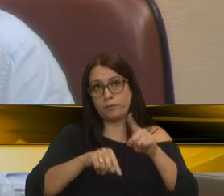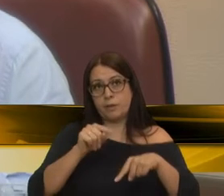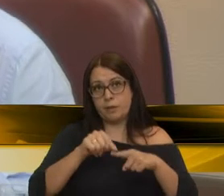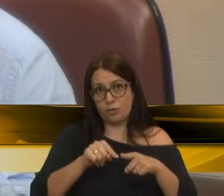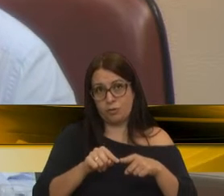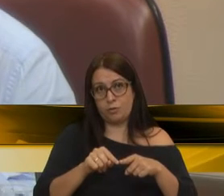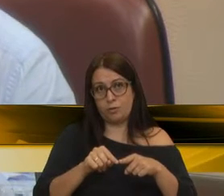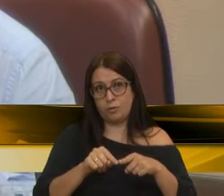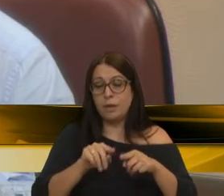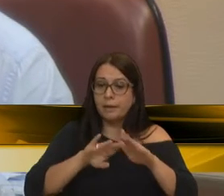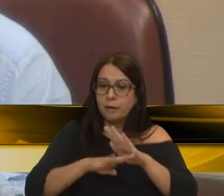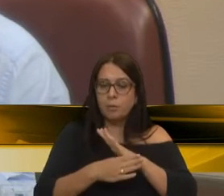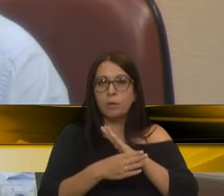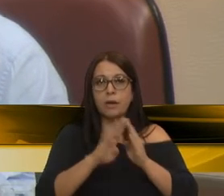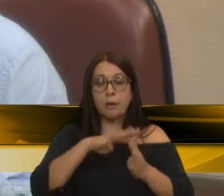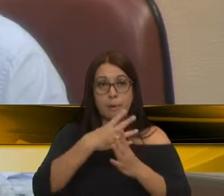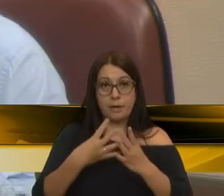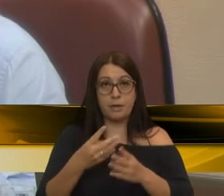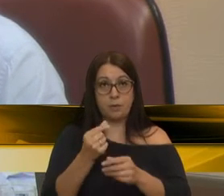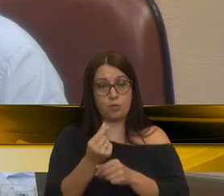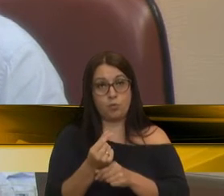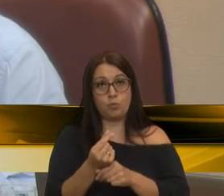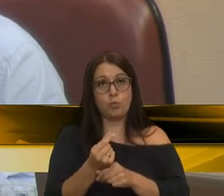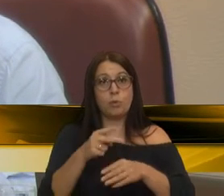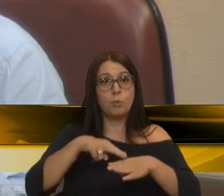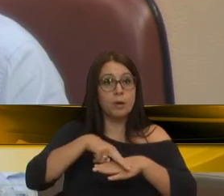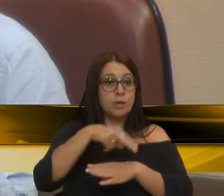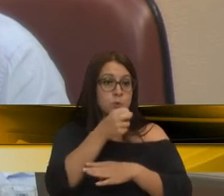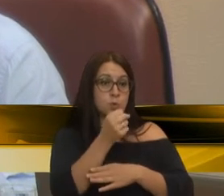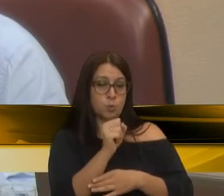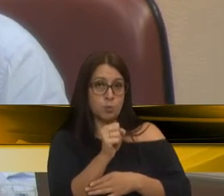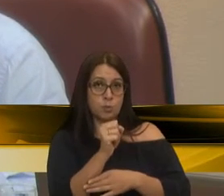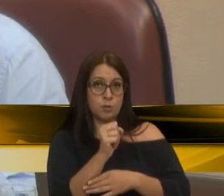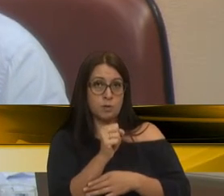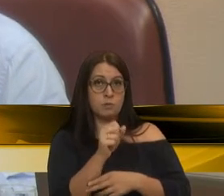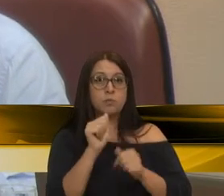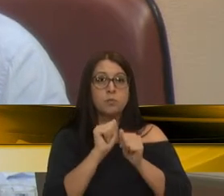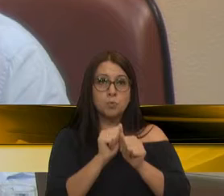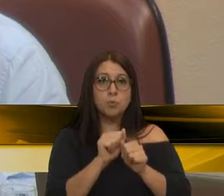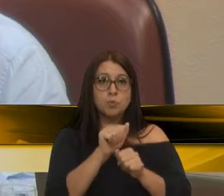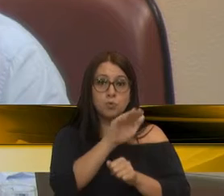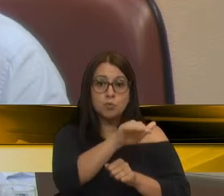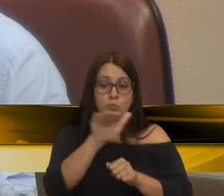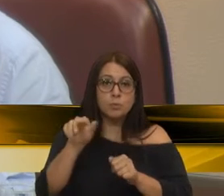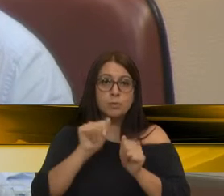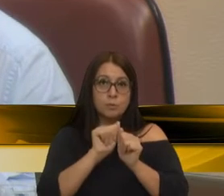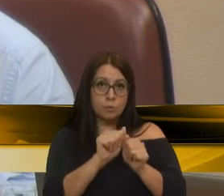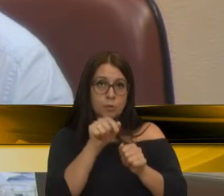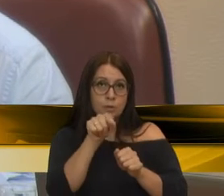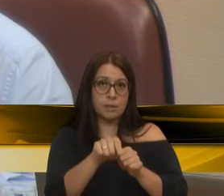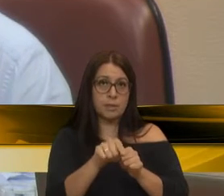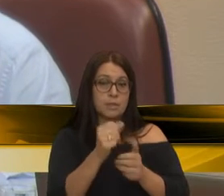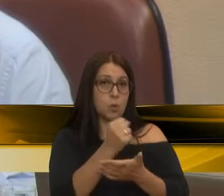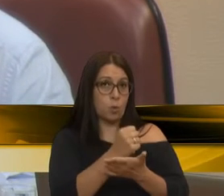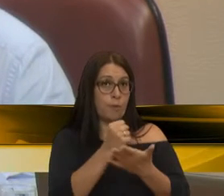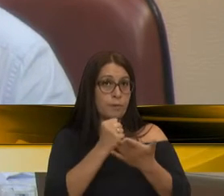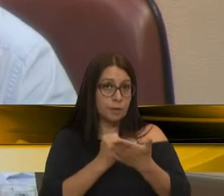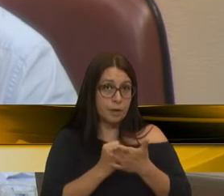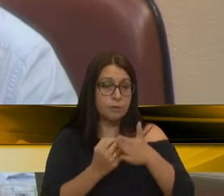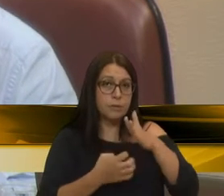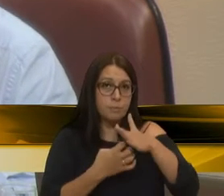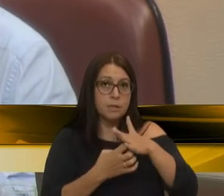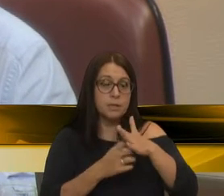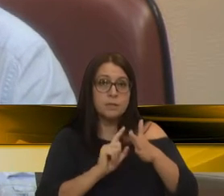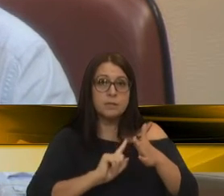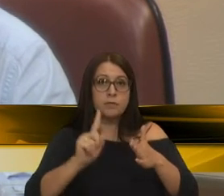adequada planilha tarifária conforme anexo oitavo do instrumento convocatório integrante desse contrato que será